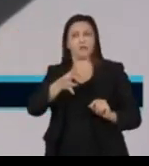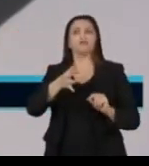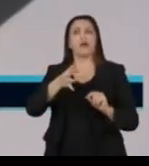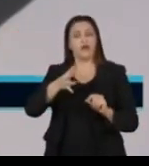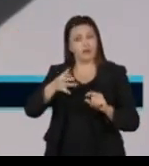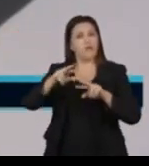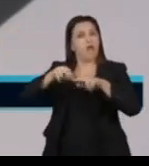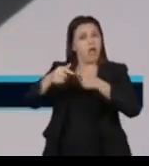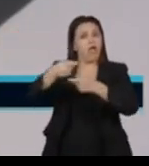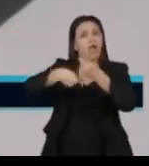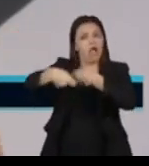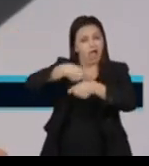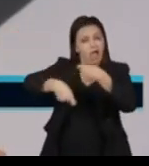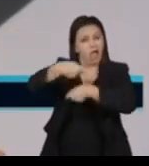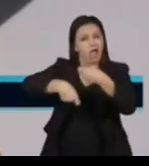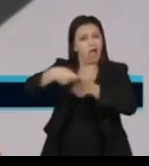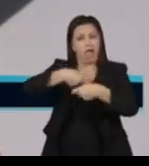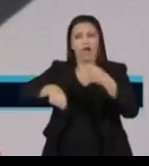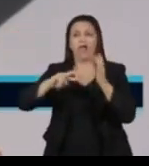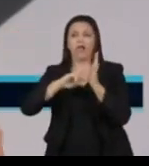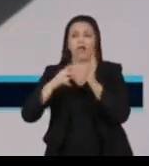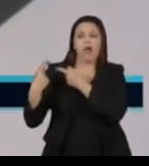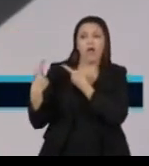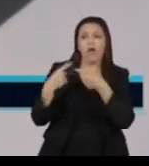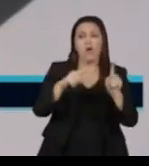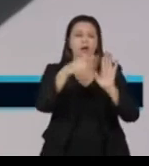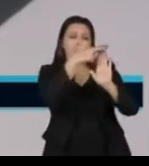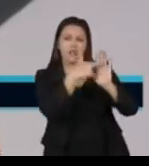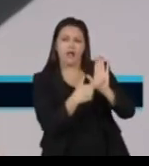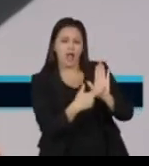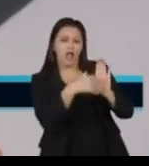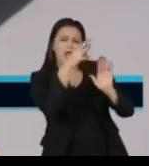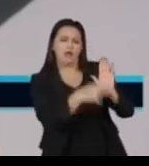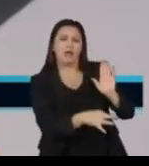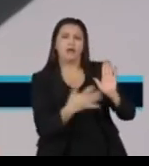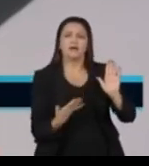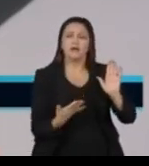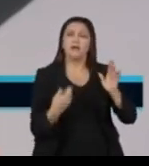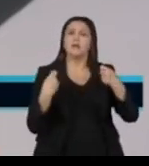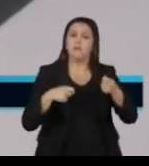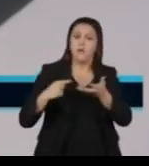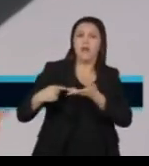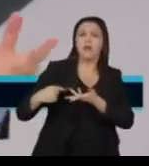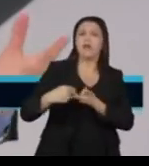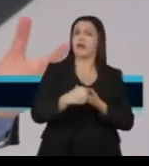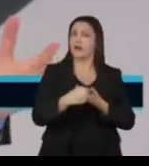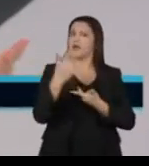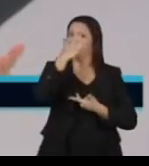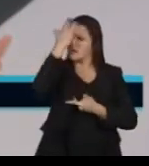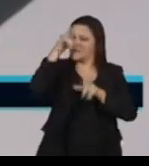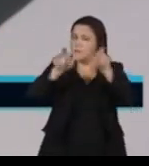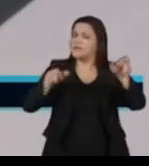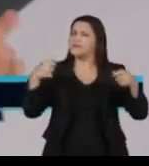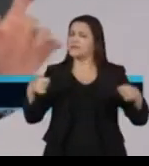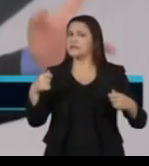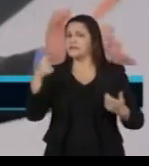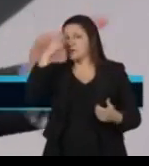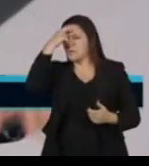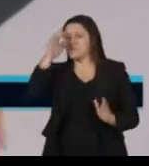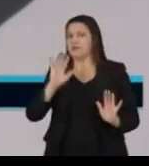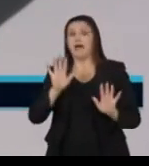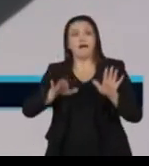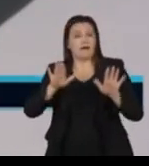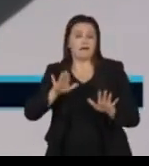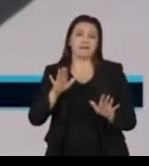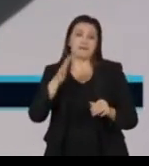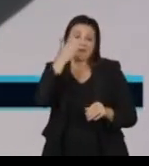seja, de terem ido contra os princípios da administração pública. Tudo isso deveria ser levado em conta do eleitor, mas muitas vezes o eleitor dá menos